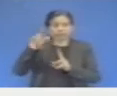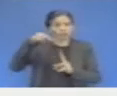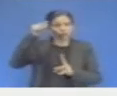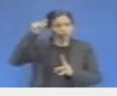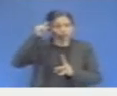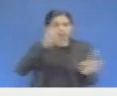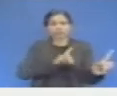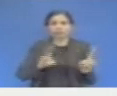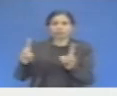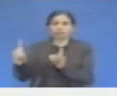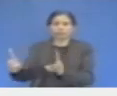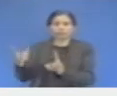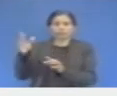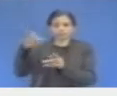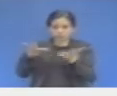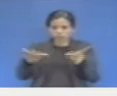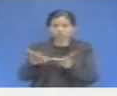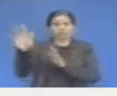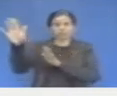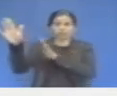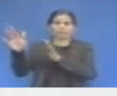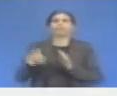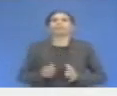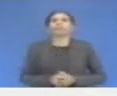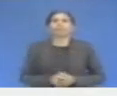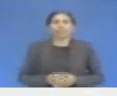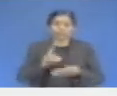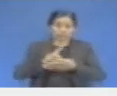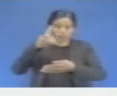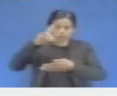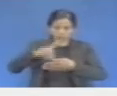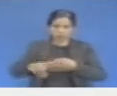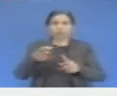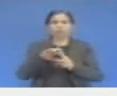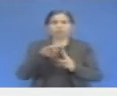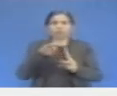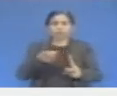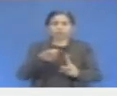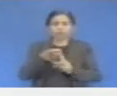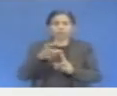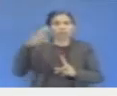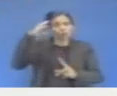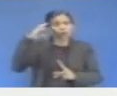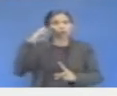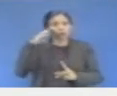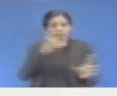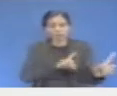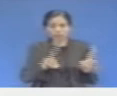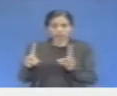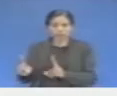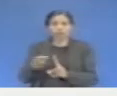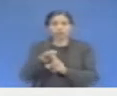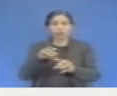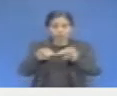de implementa e a área rural. Modelo de desenvolvimento rural nem mais russo Correia, nem bem implementa ona e a município lá